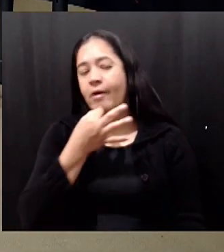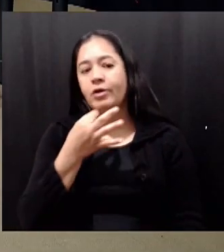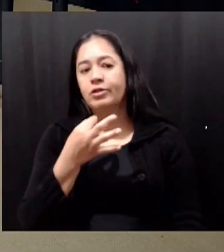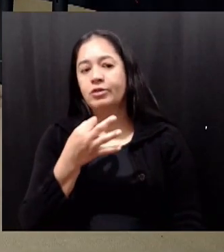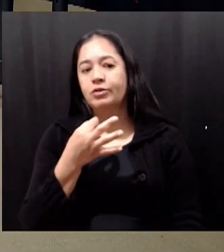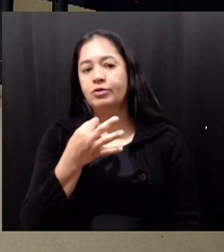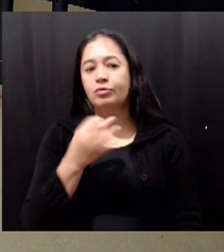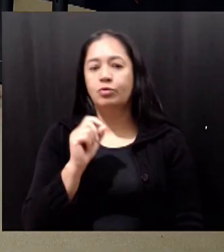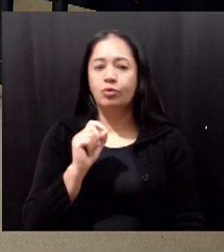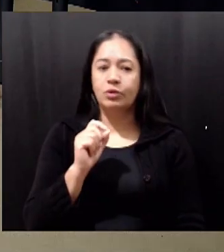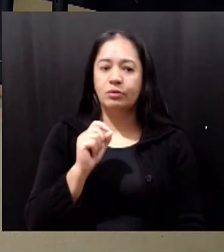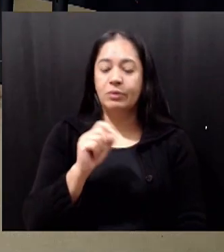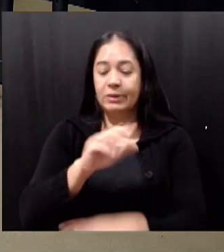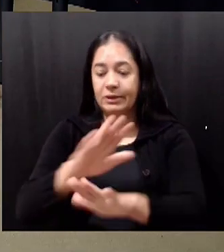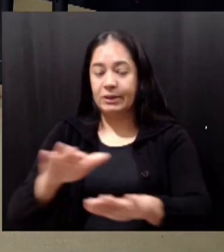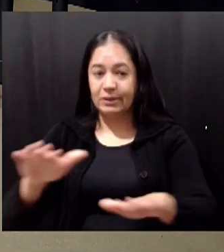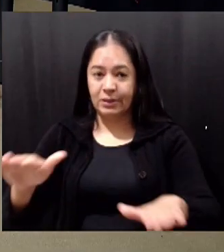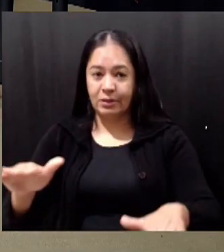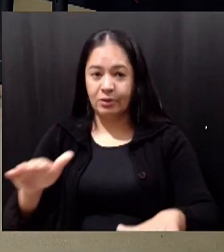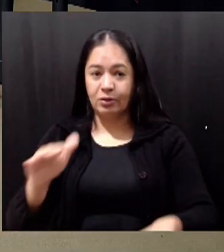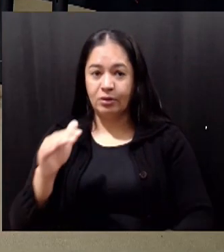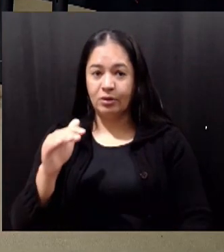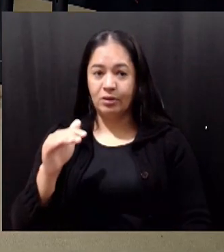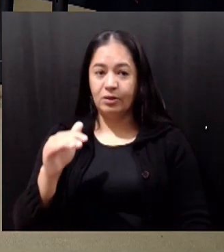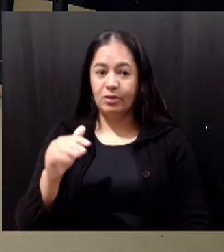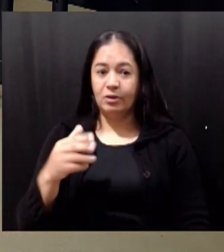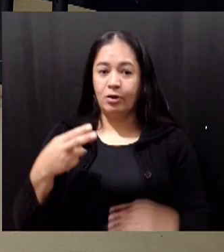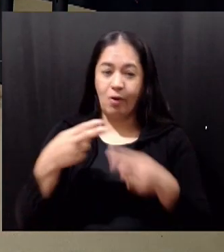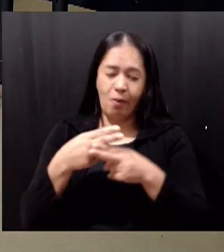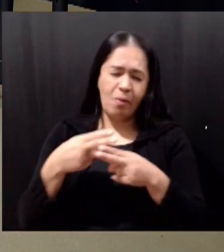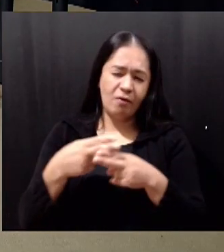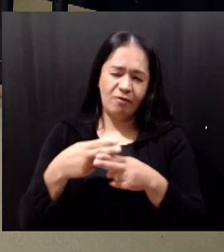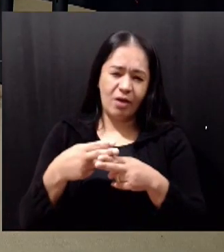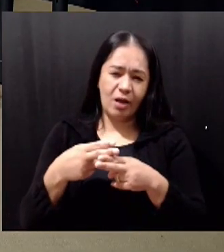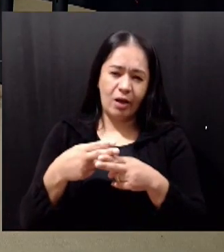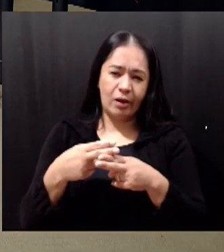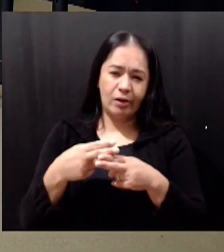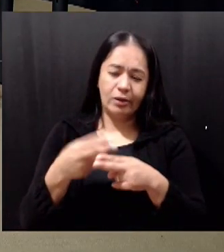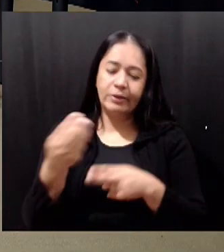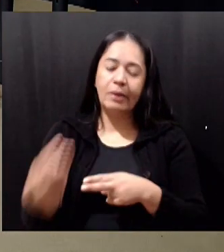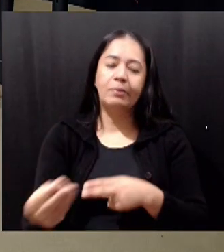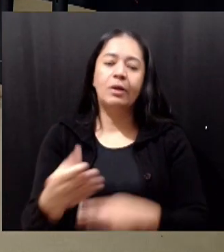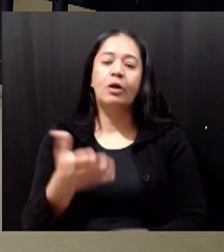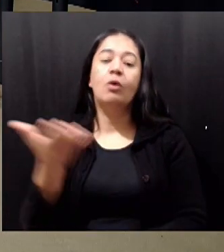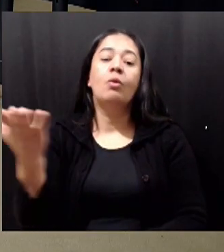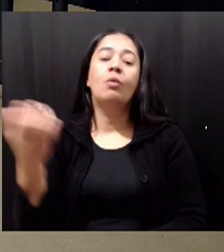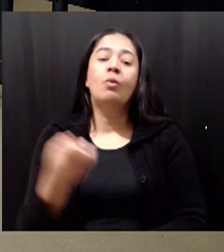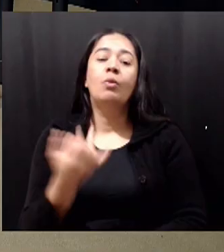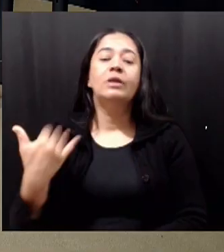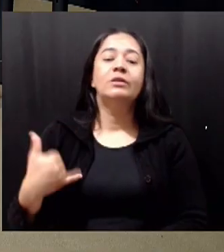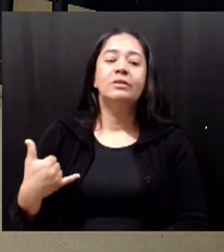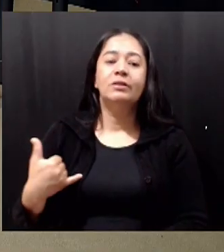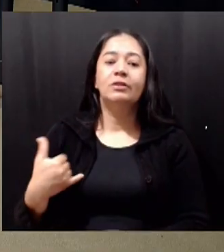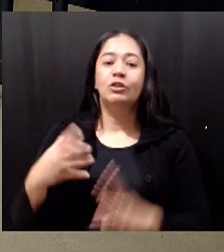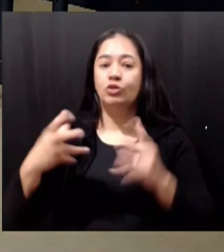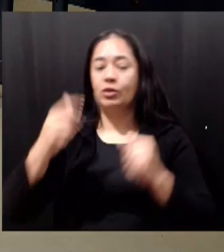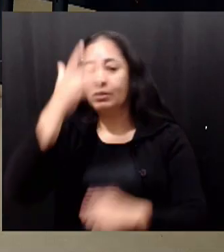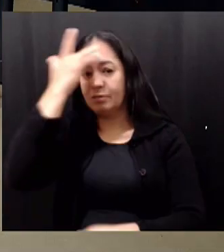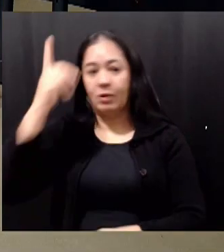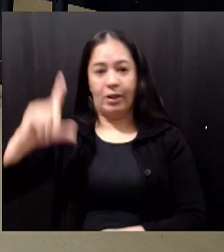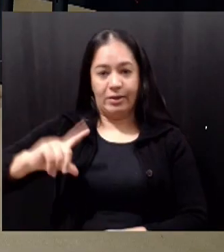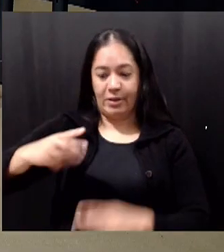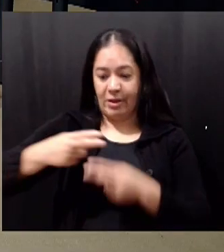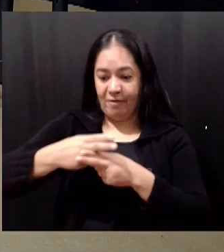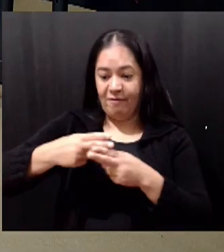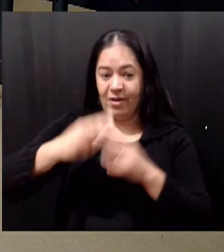de uma criança uma faca de corte, Uau! né? Ótimo. Todo mundo tem Aham. facas em casa, Sim. mas com quantos